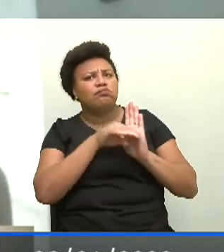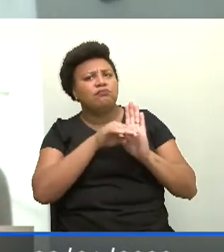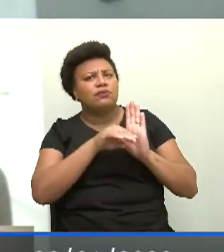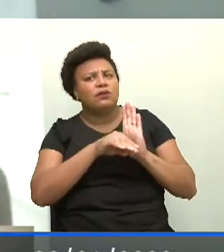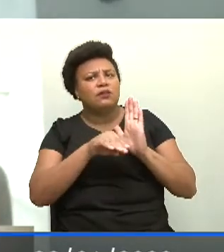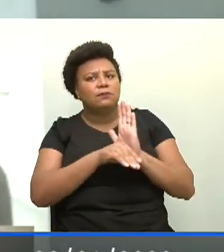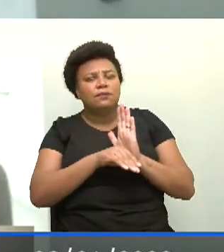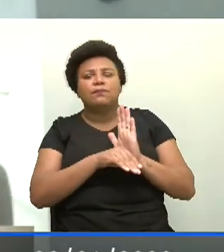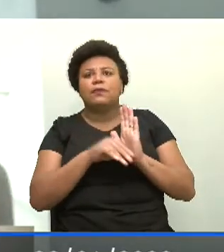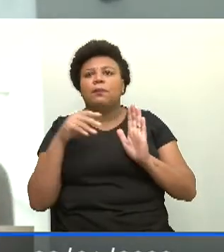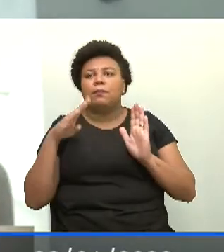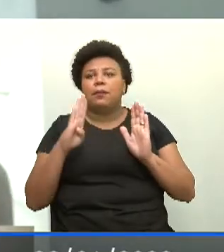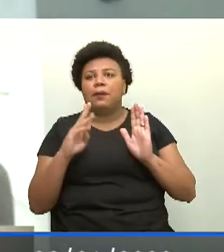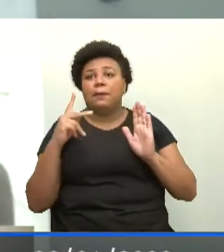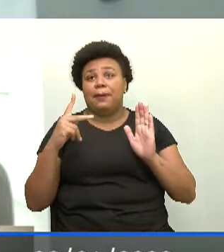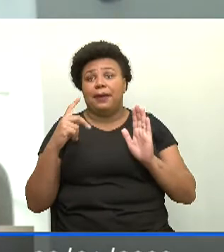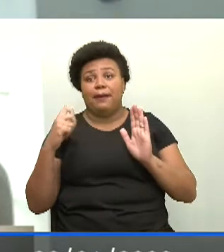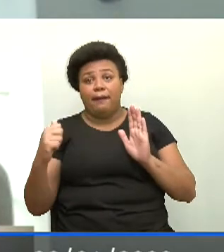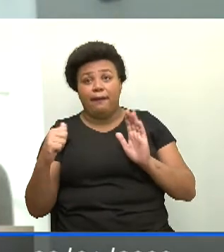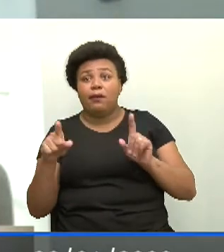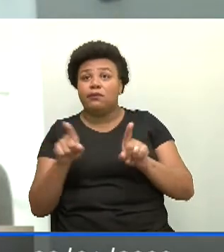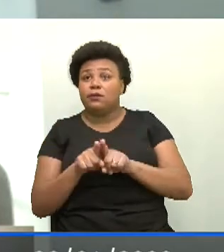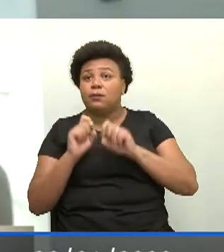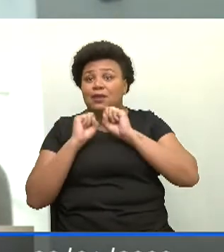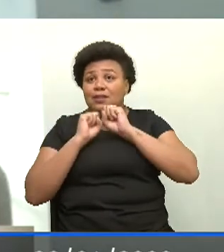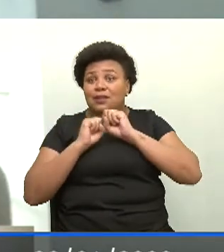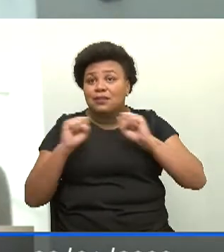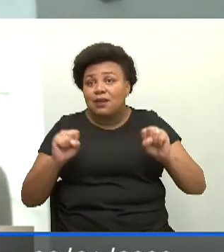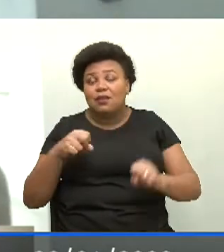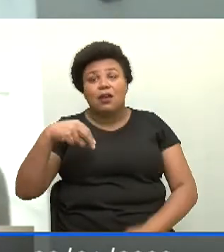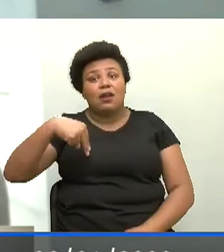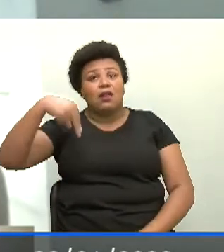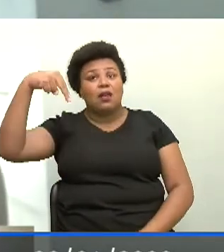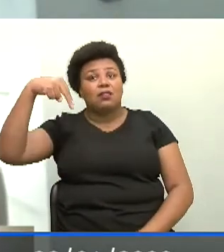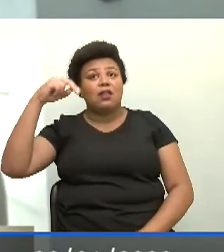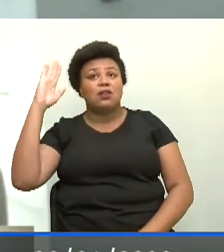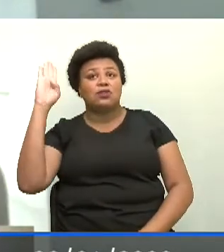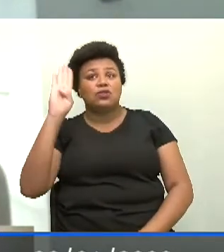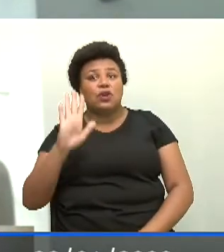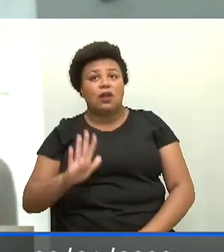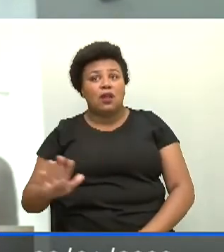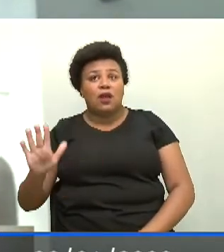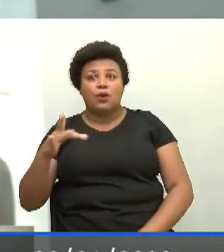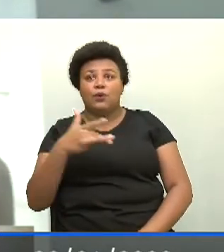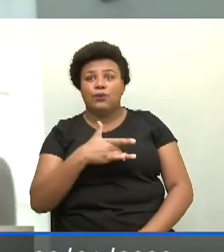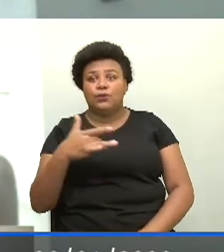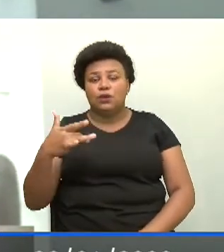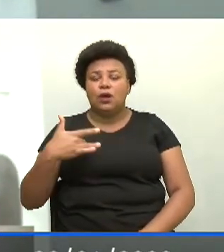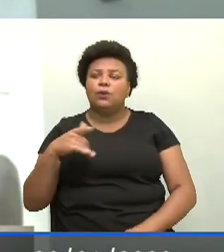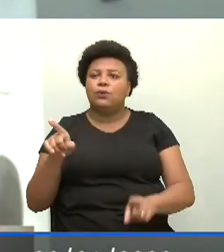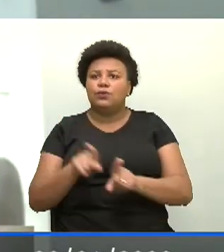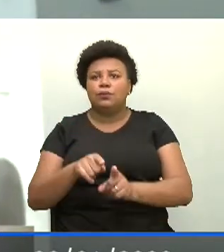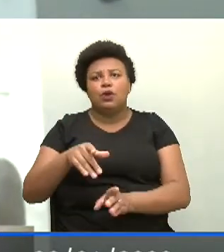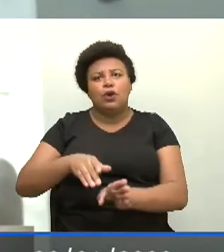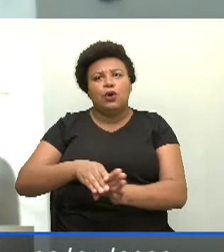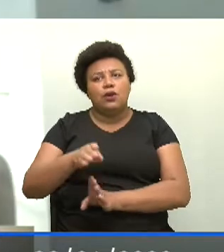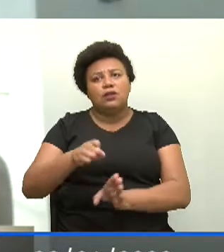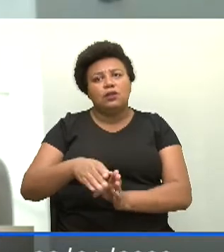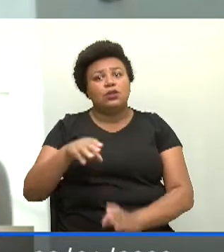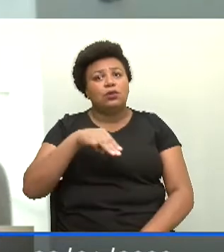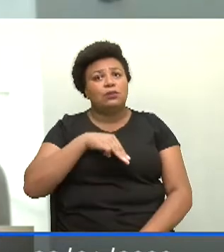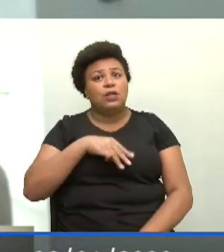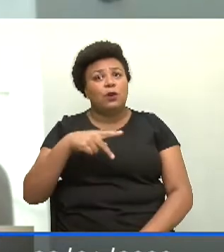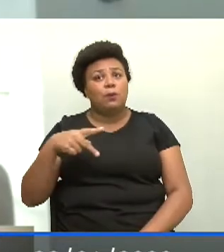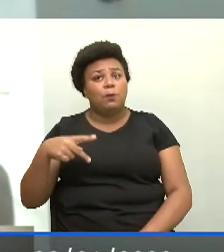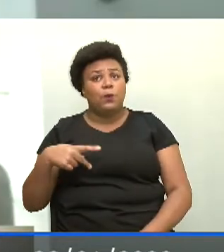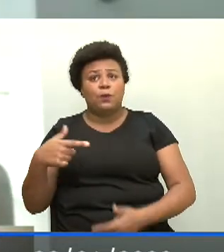BPA e pela Secretaria Nacional de Saúde, e também orientações do Ministério Público do